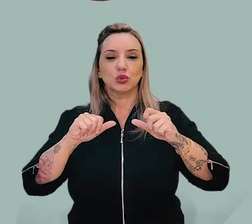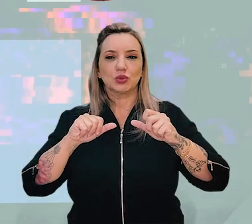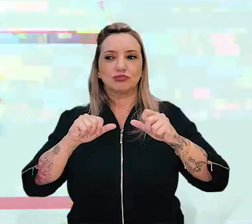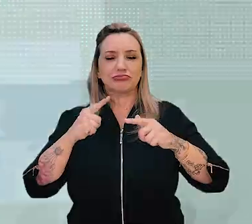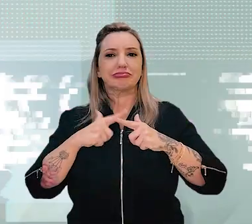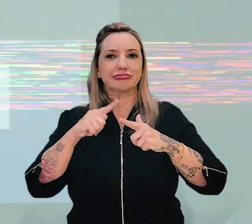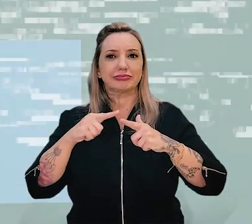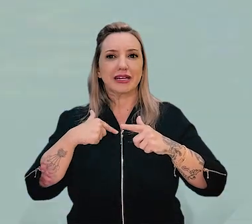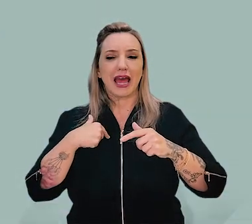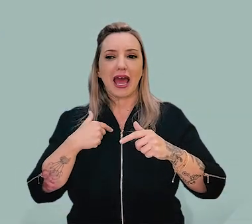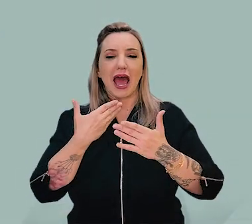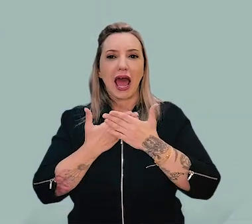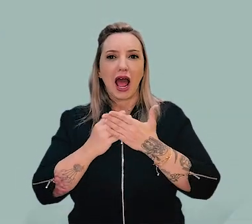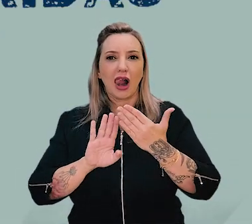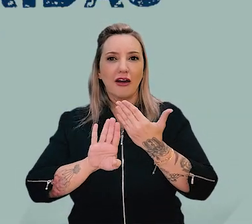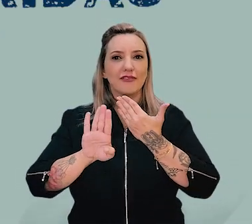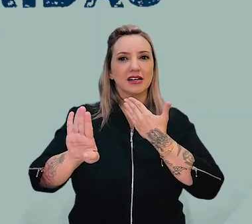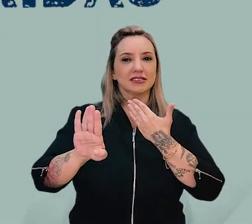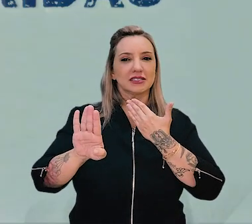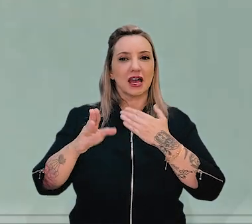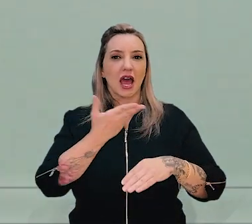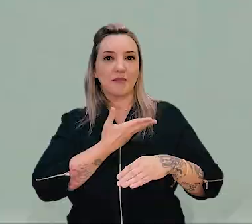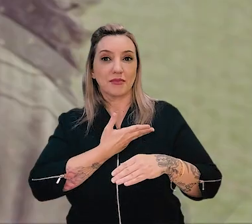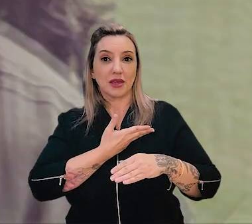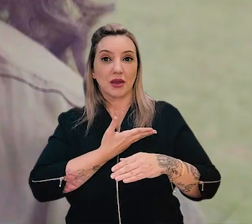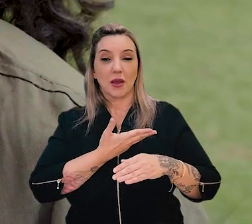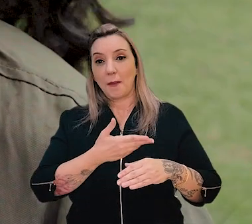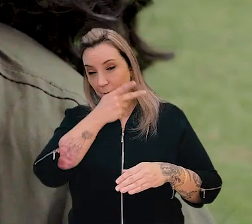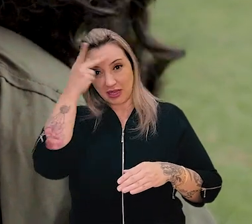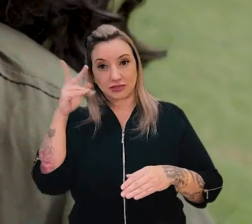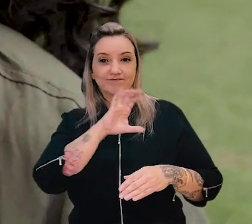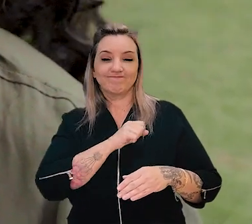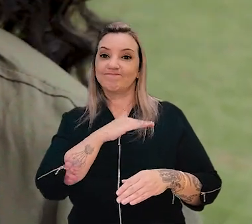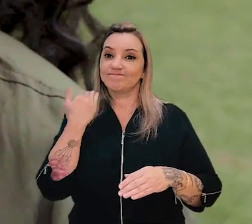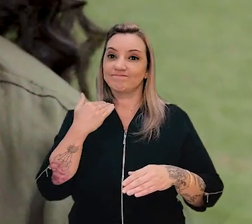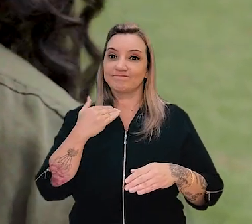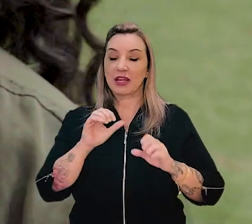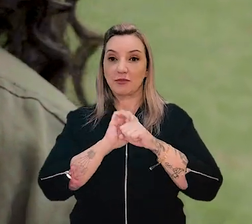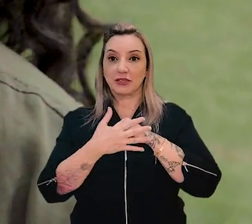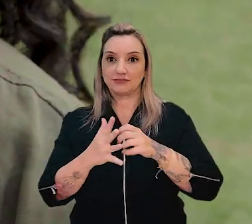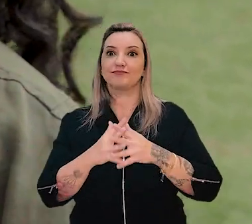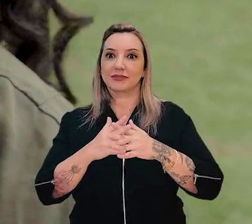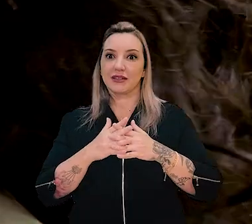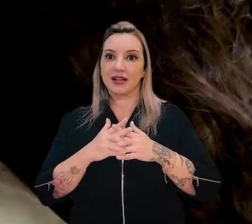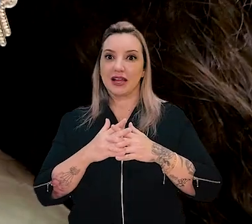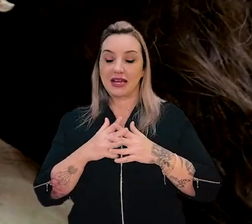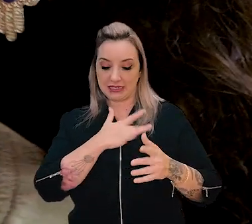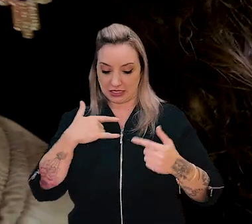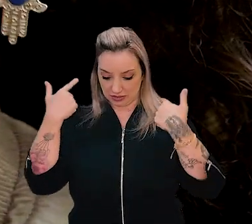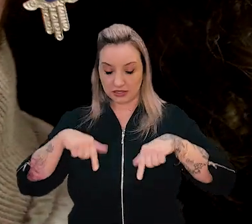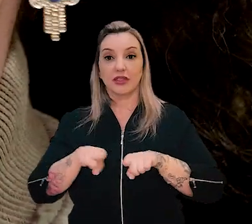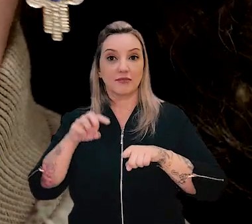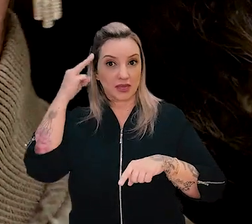causou. Aulas remotas, ficar longe dos amigos, perder pessoas queridas. A pandemia afetou muito a saúde física, mas também a saúde mental. E esse